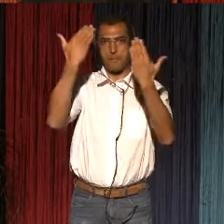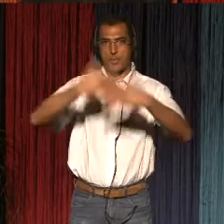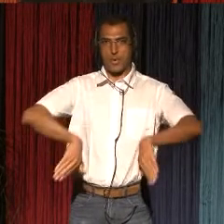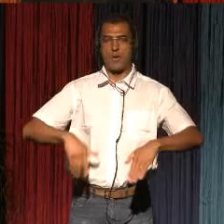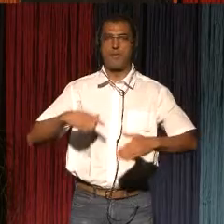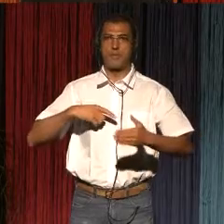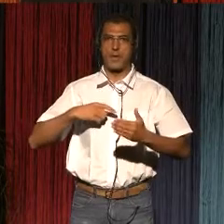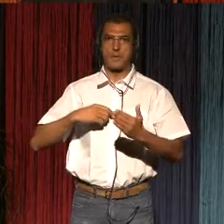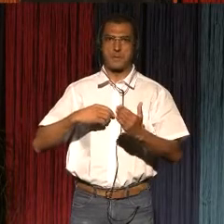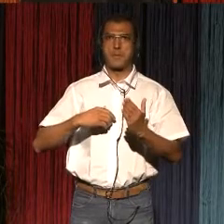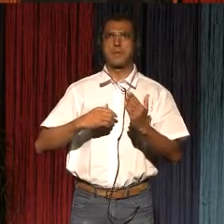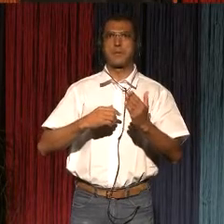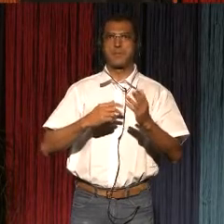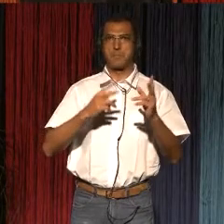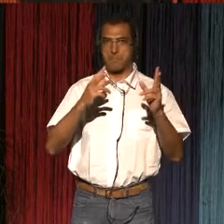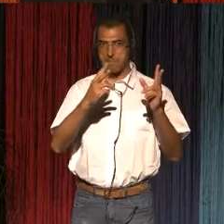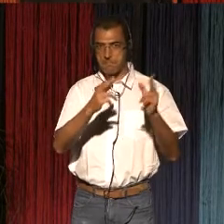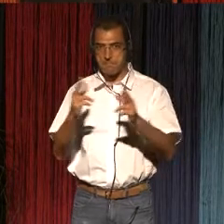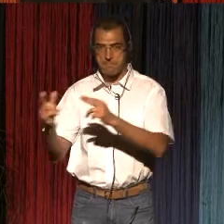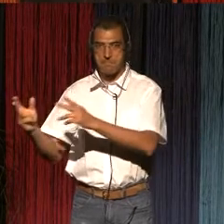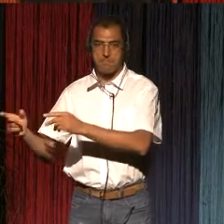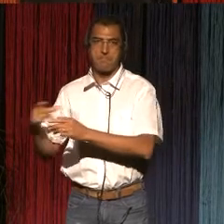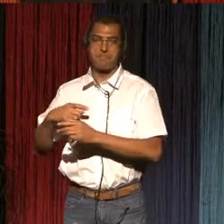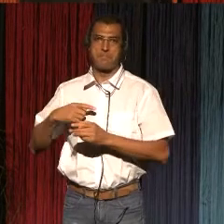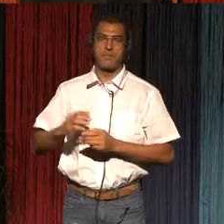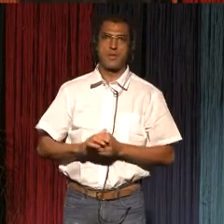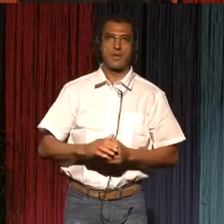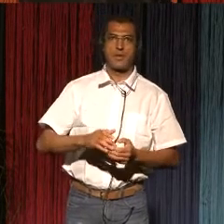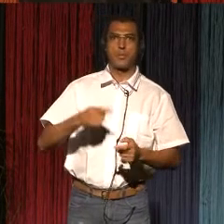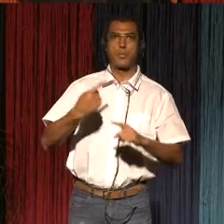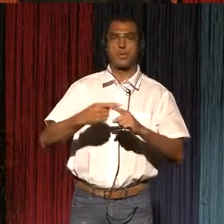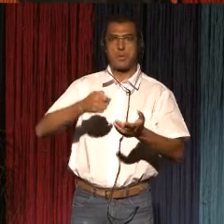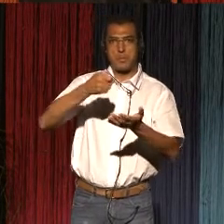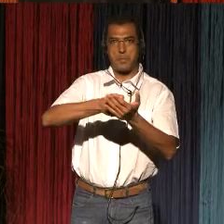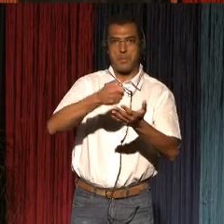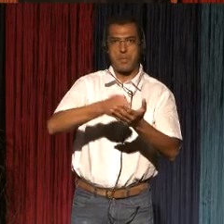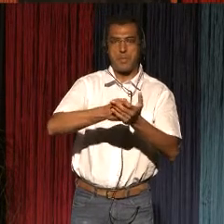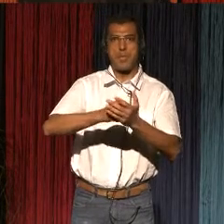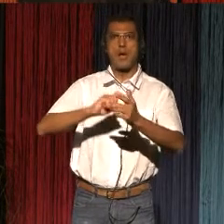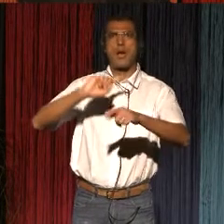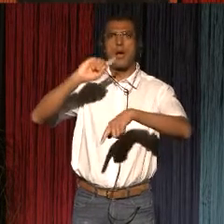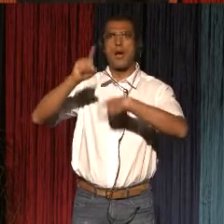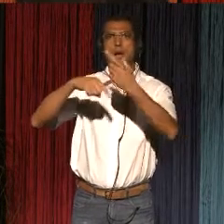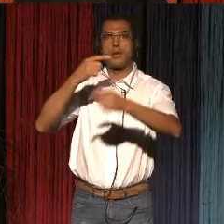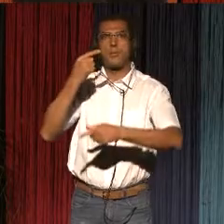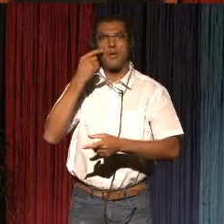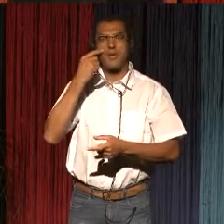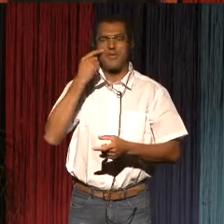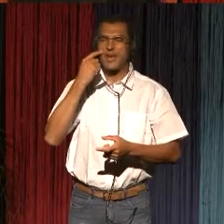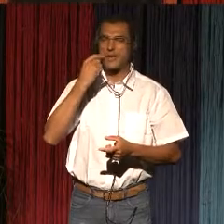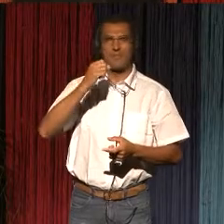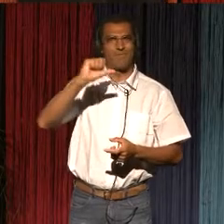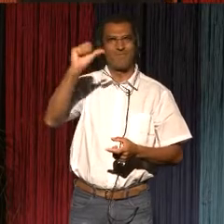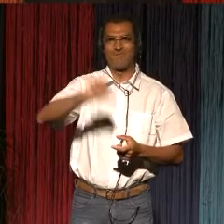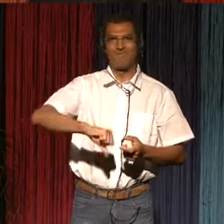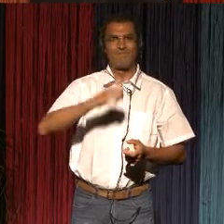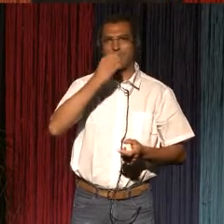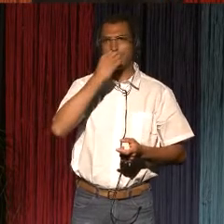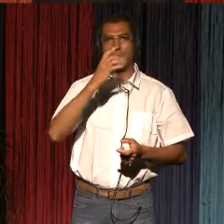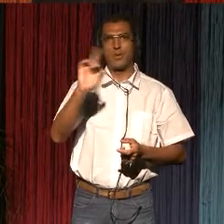vão nos dar uma aprendizagem a longo prazo piores. Os professores, então, foram ditos aos professores para